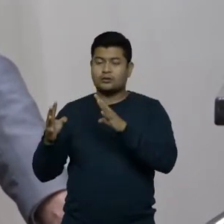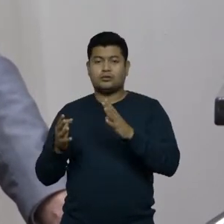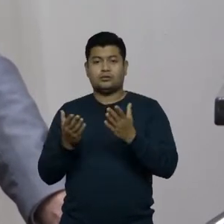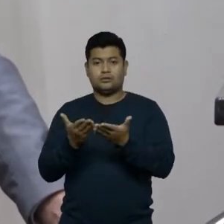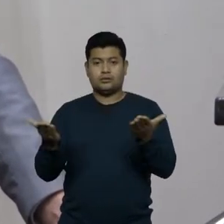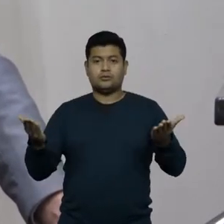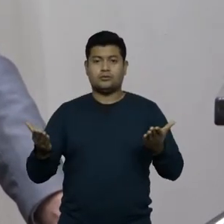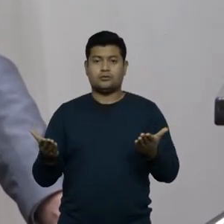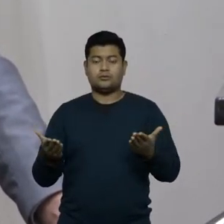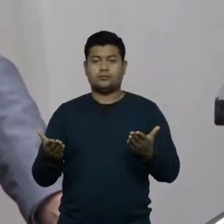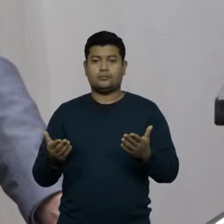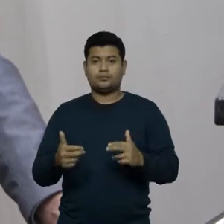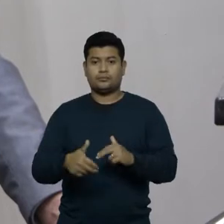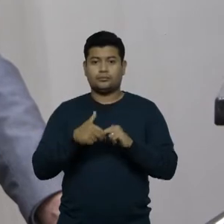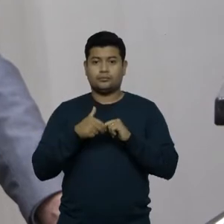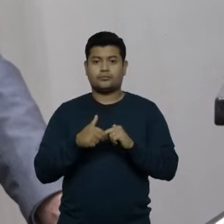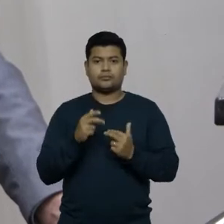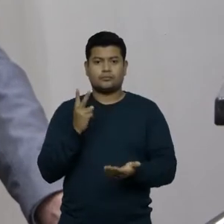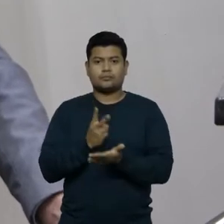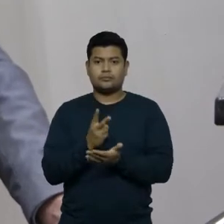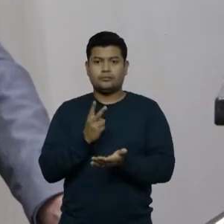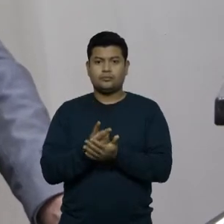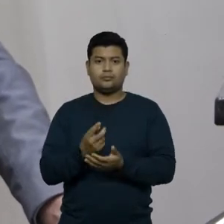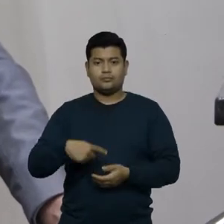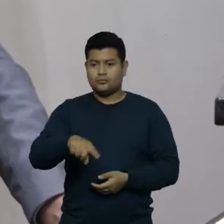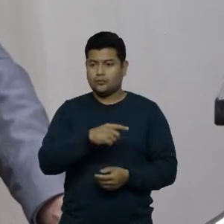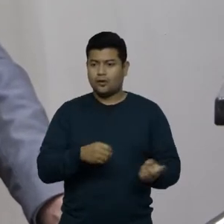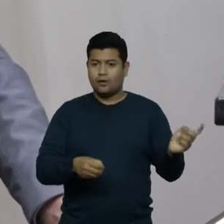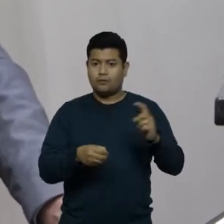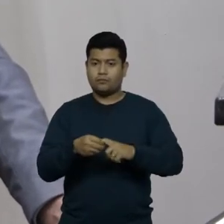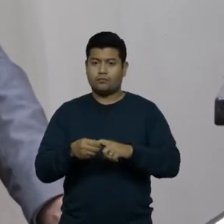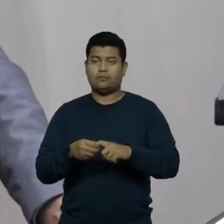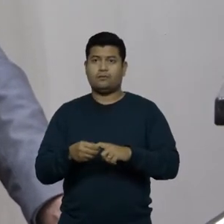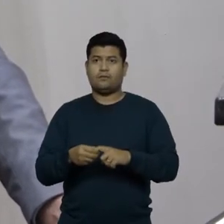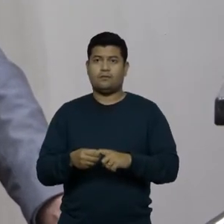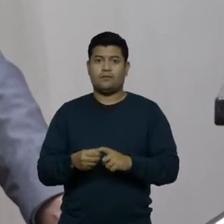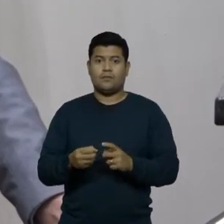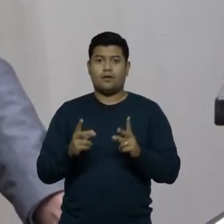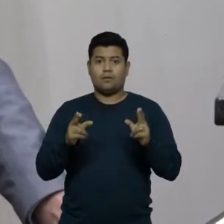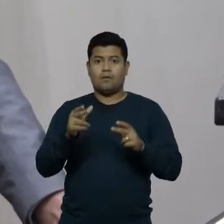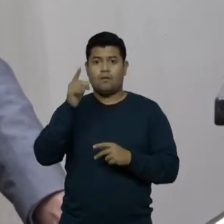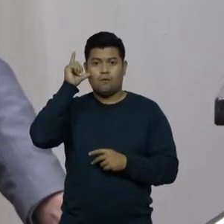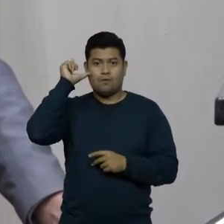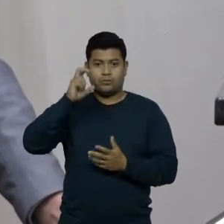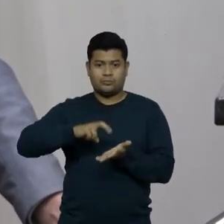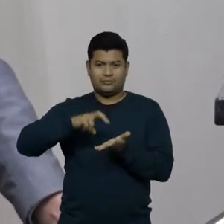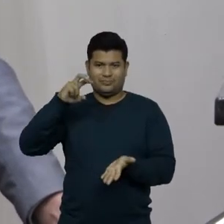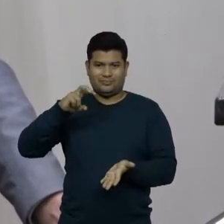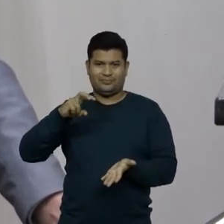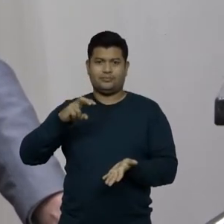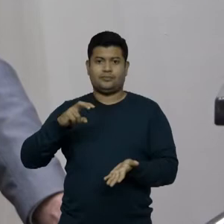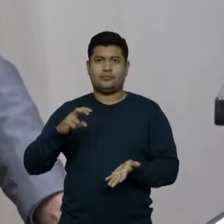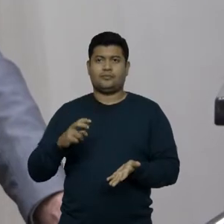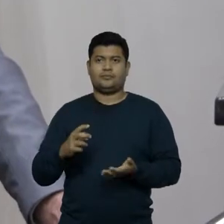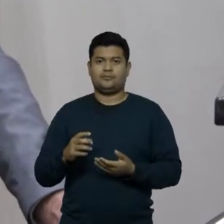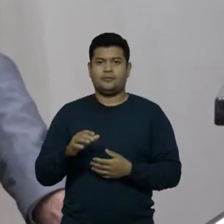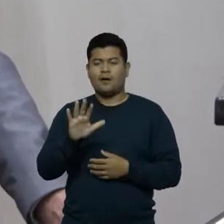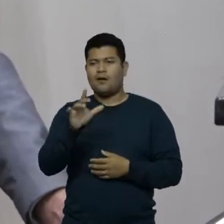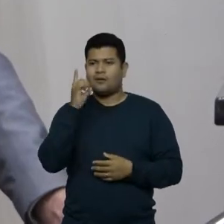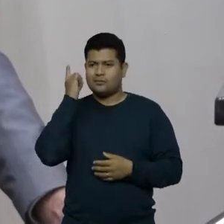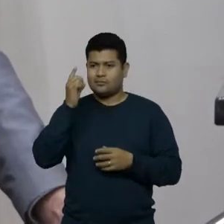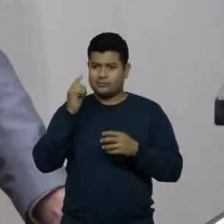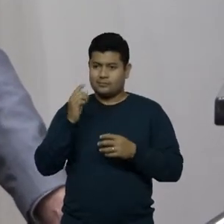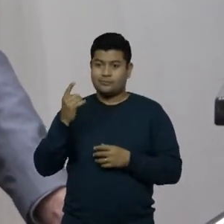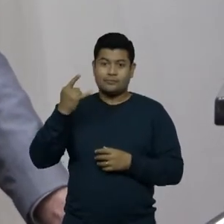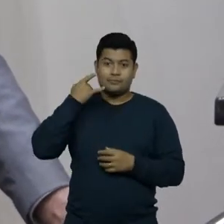apresentadas por isso sempre que a gente retorna hoje como ontem pela manhã Deputado Mauro lá no